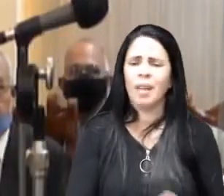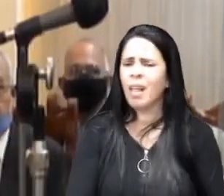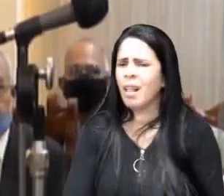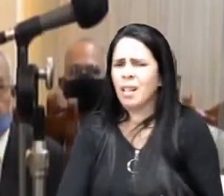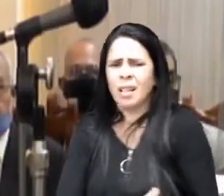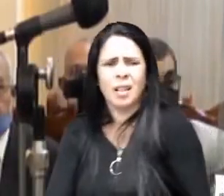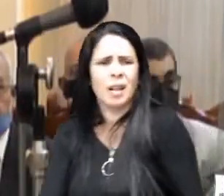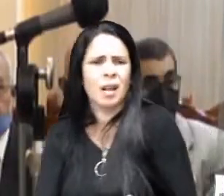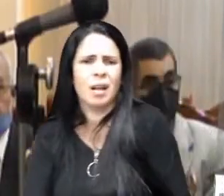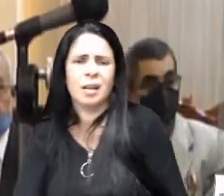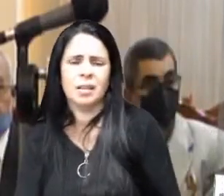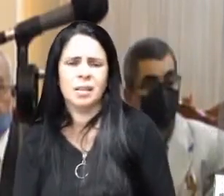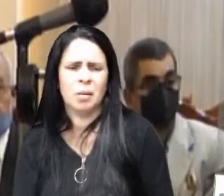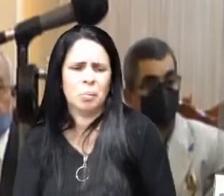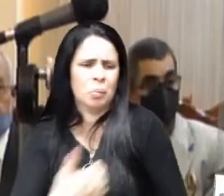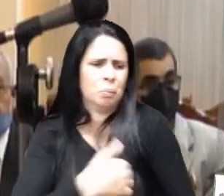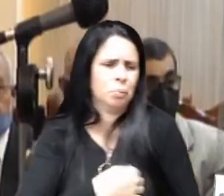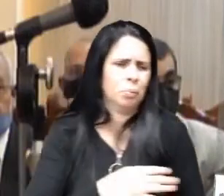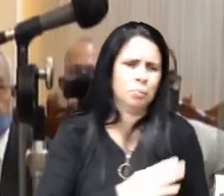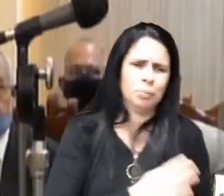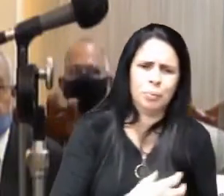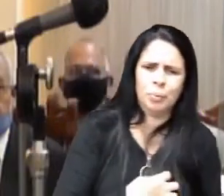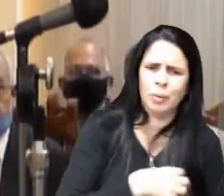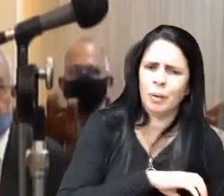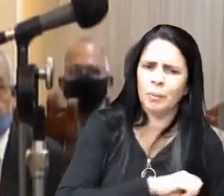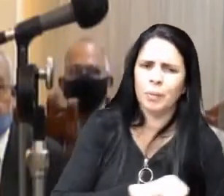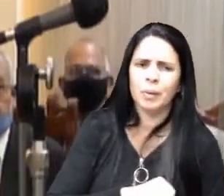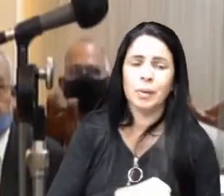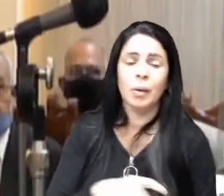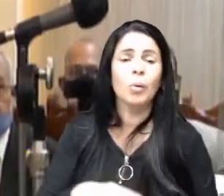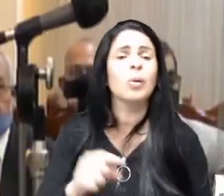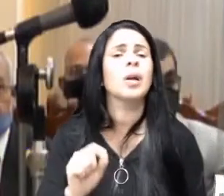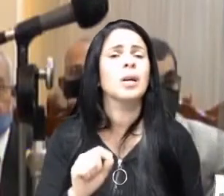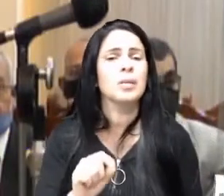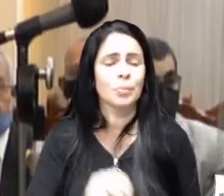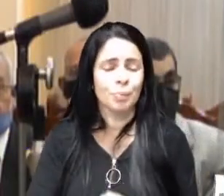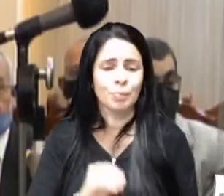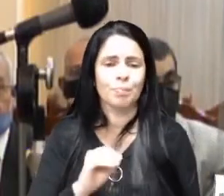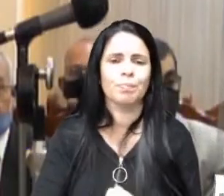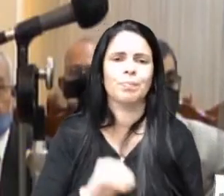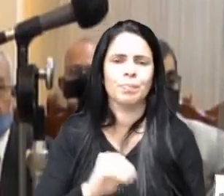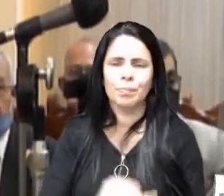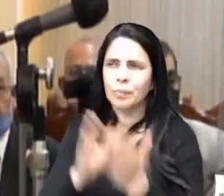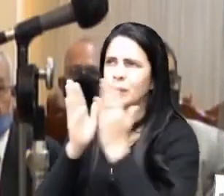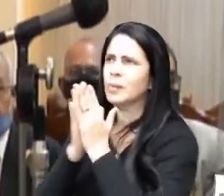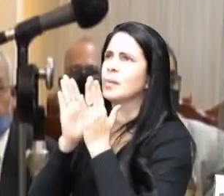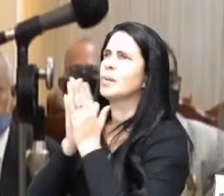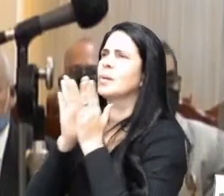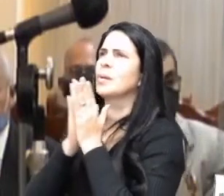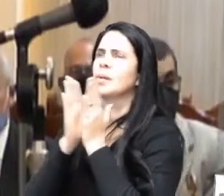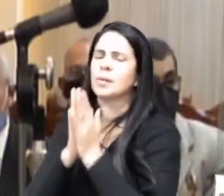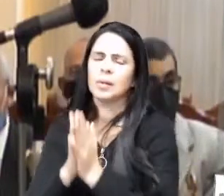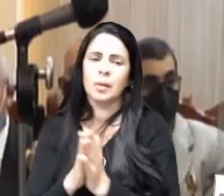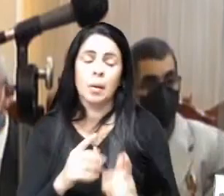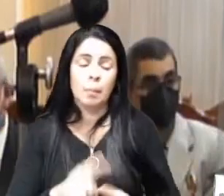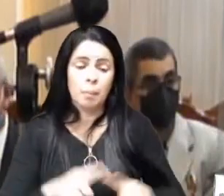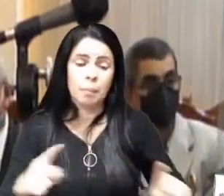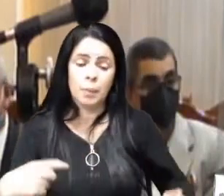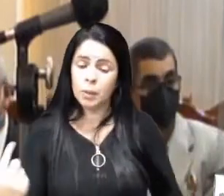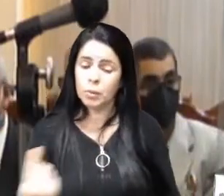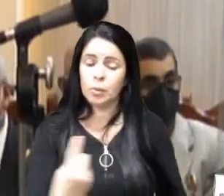Nada toca a sua sensibilidade, mas isso é falta de oração. Mas quando